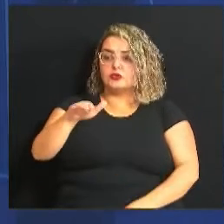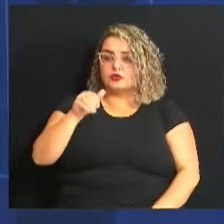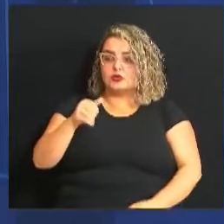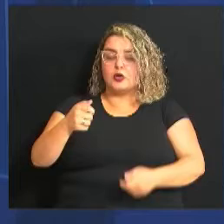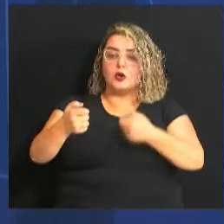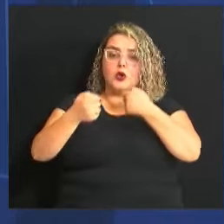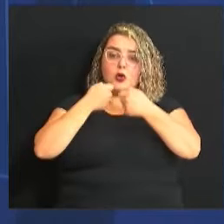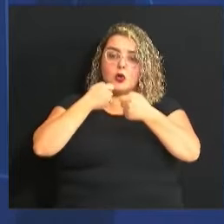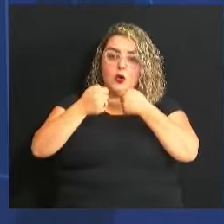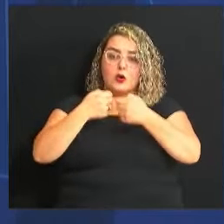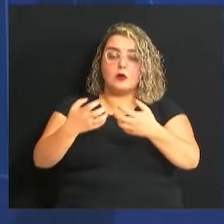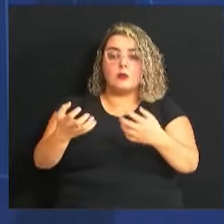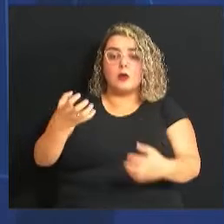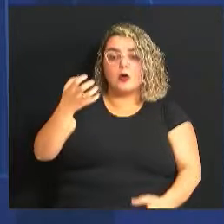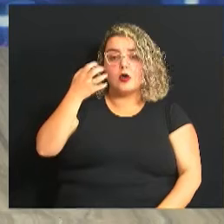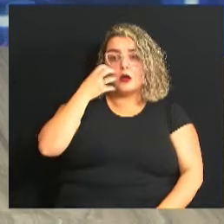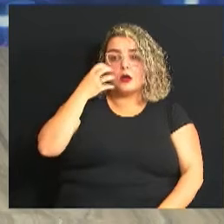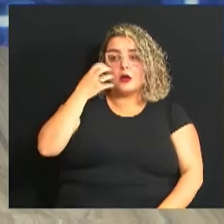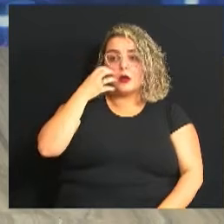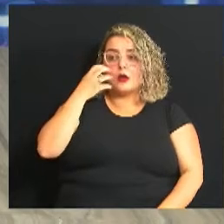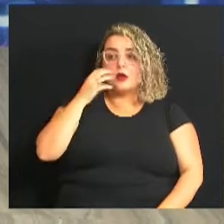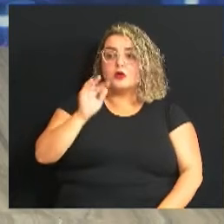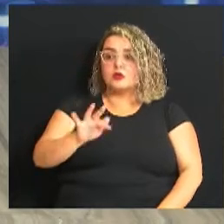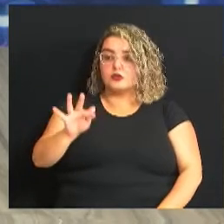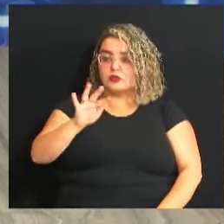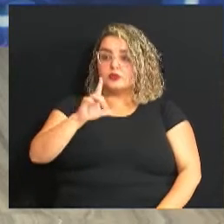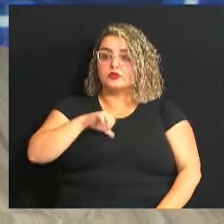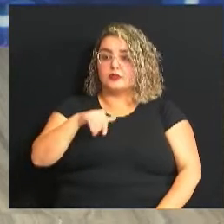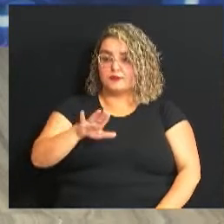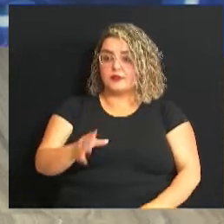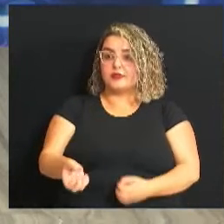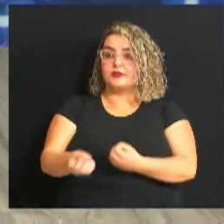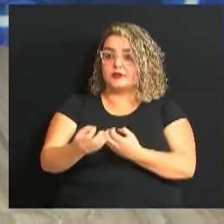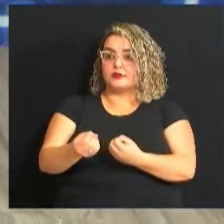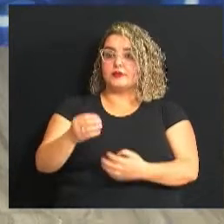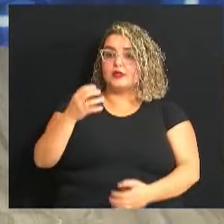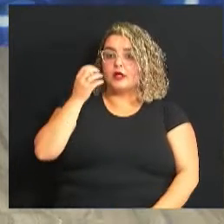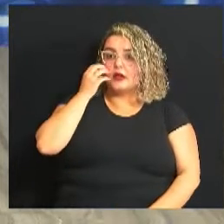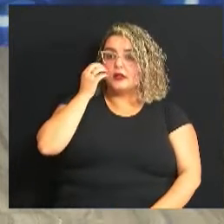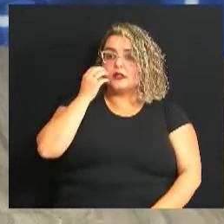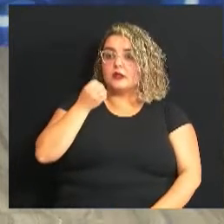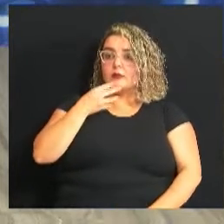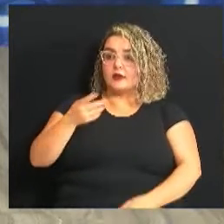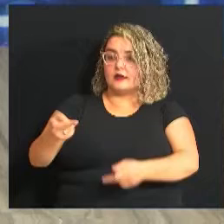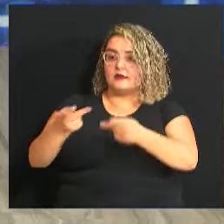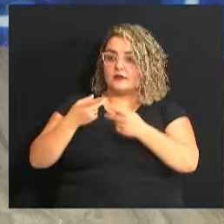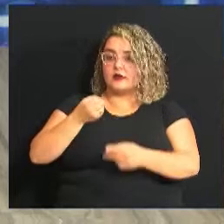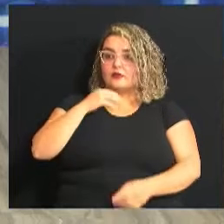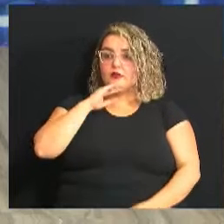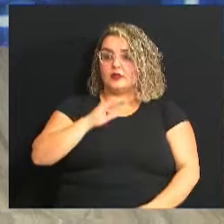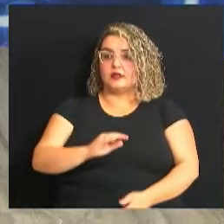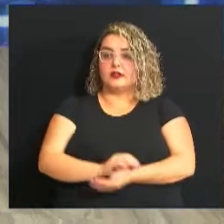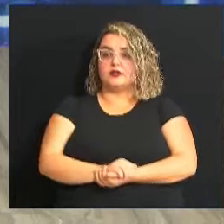André Aranha, que está na faculdade, tem mais informações. André, seja bem-vindo e boa tarde.